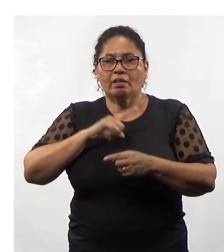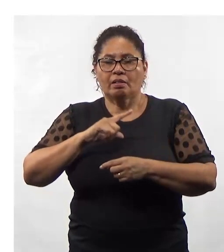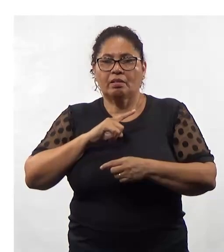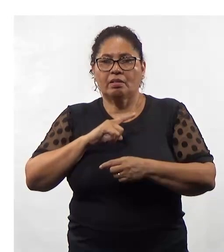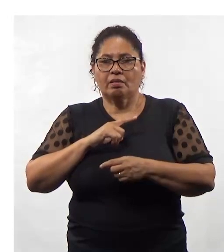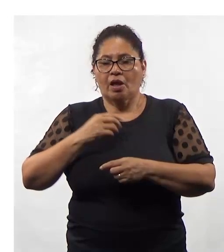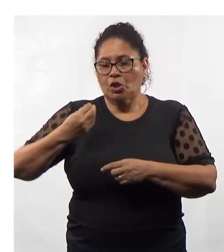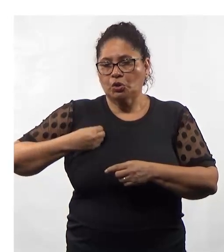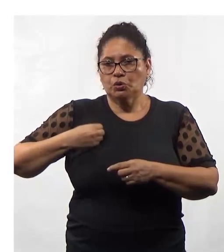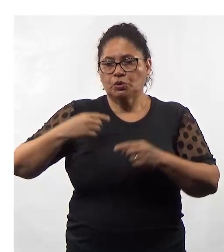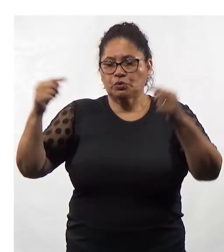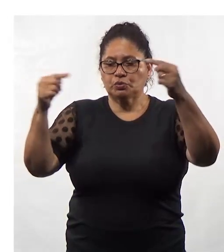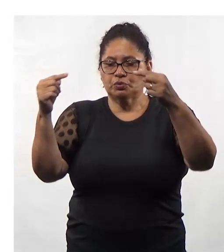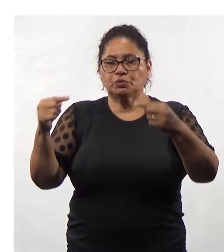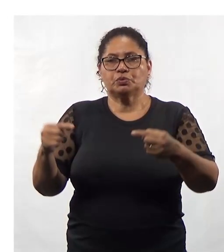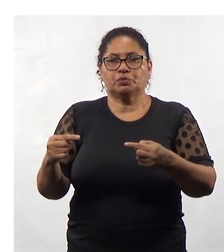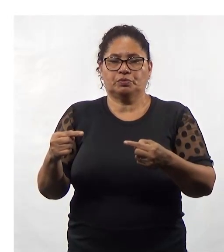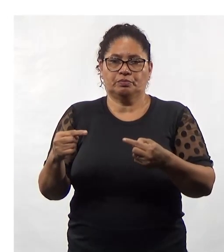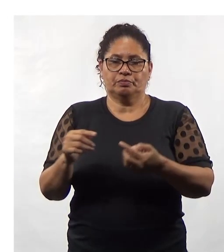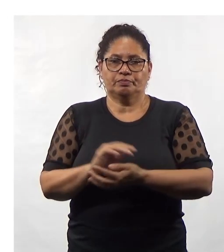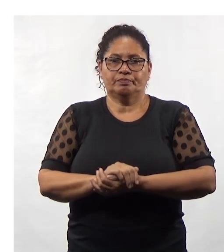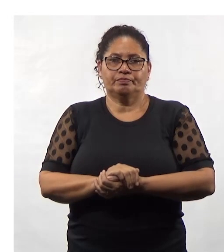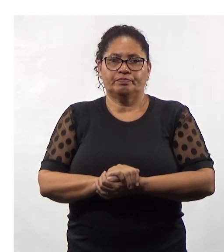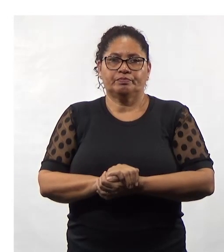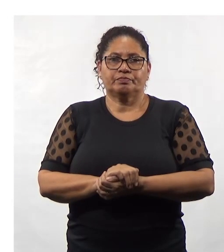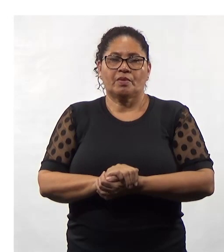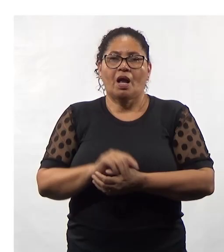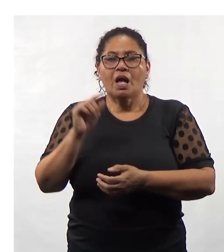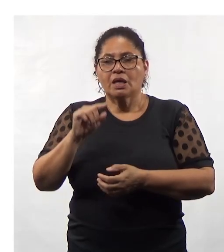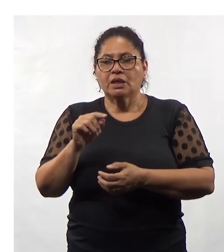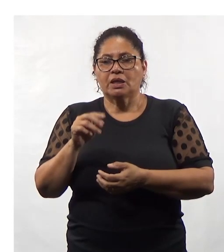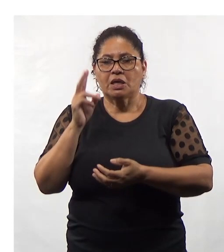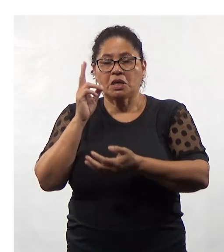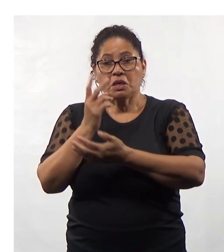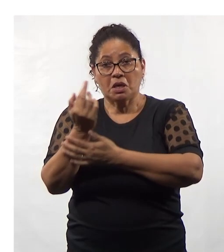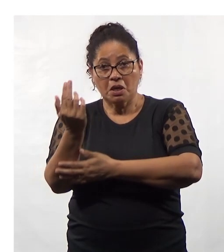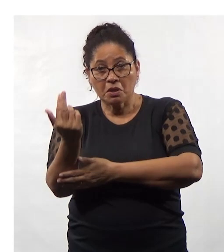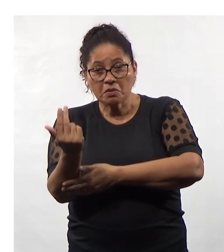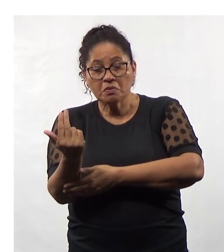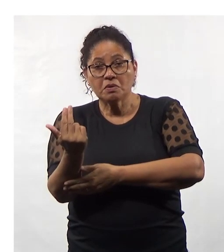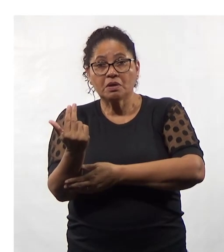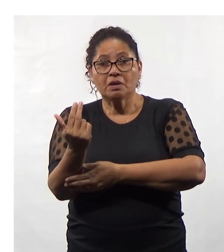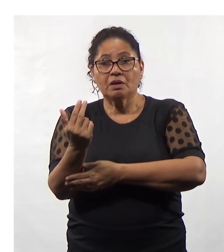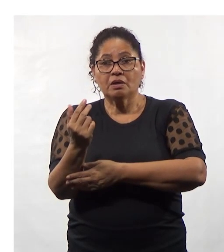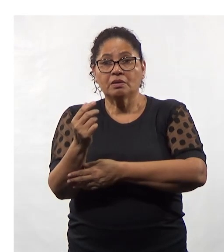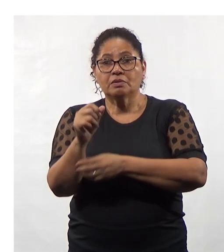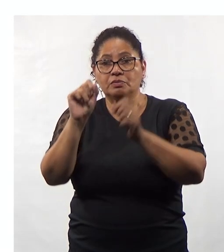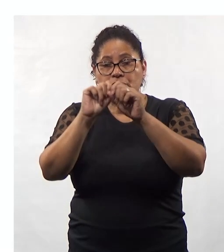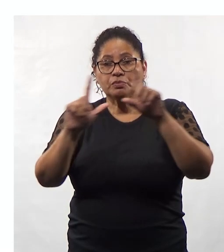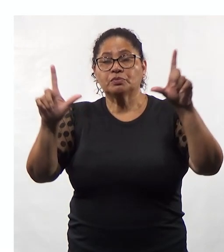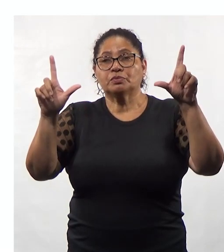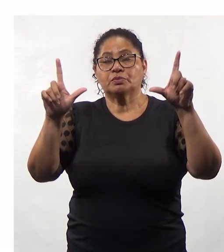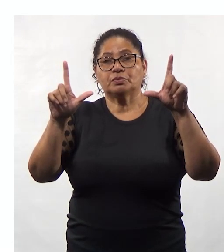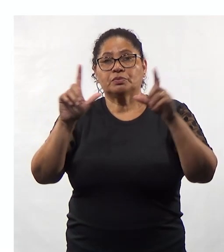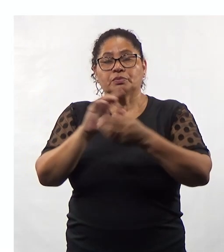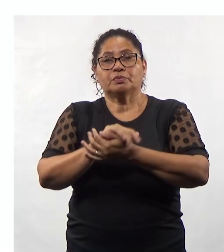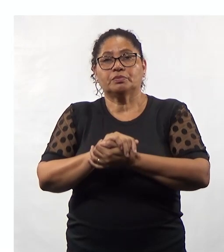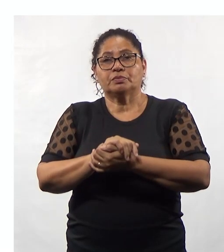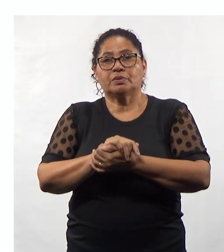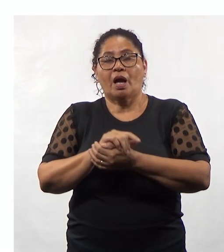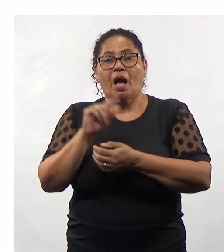compor a nota do critério. Tá? Então, aqui é a mesma coisa, né? Eu vou passar esse slide para a